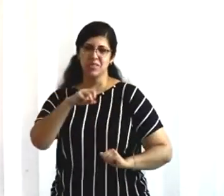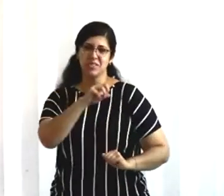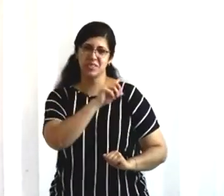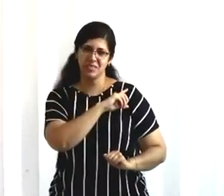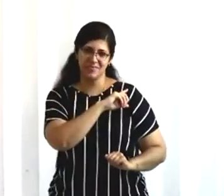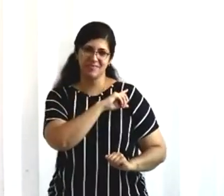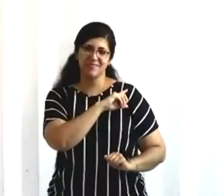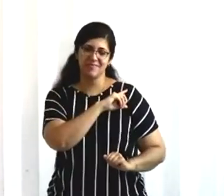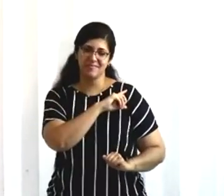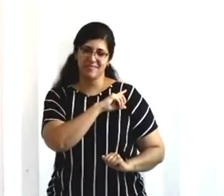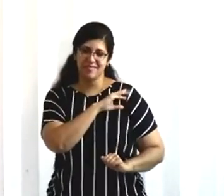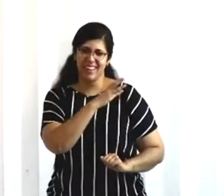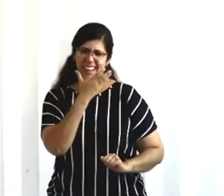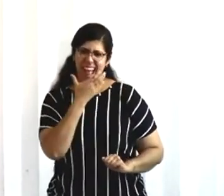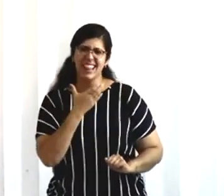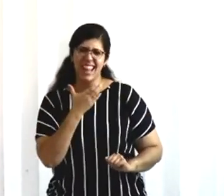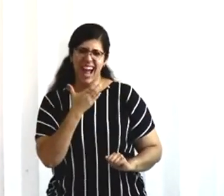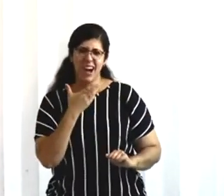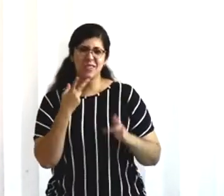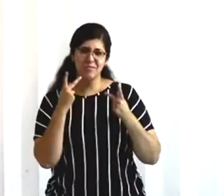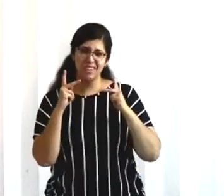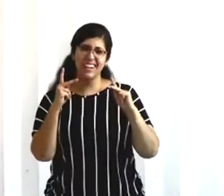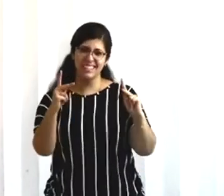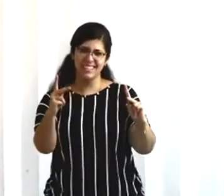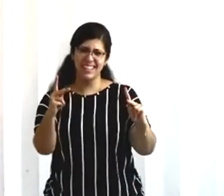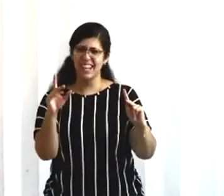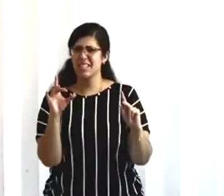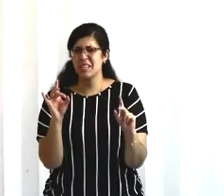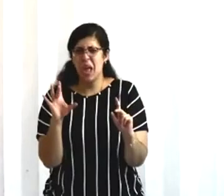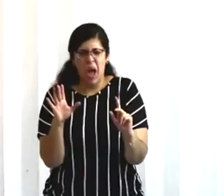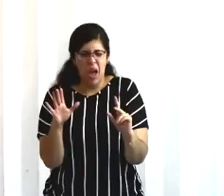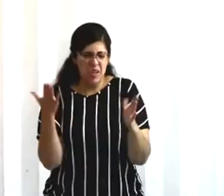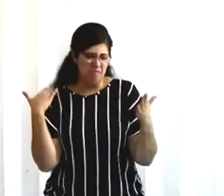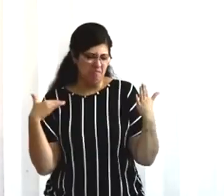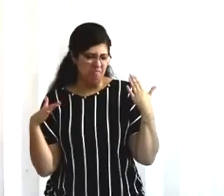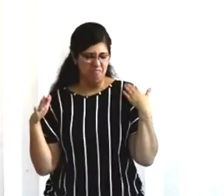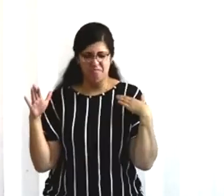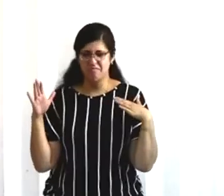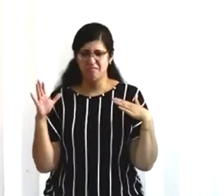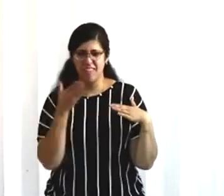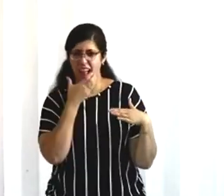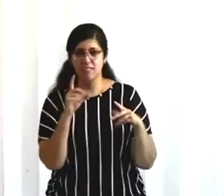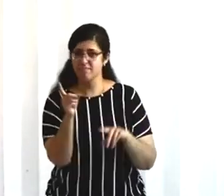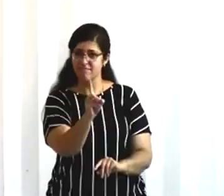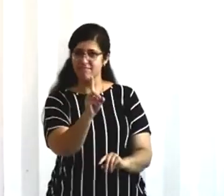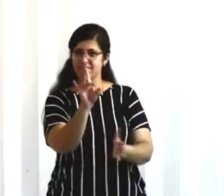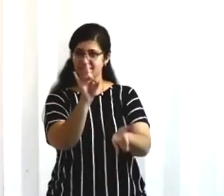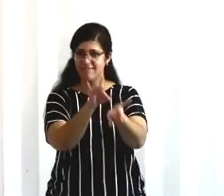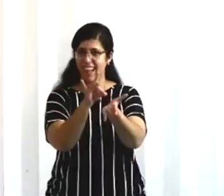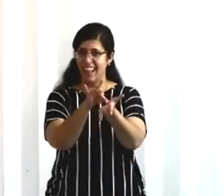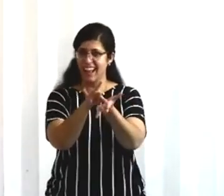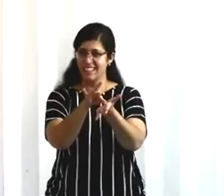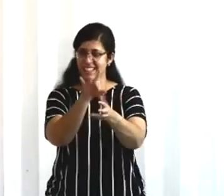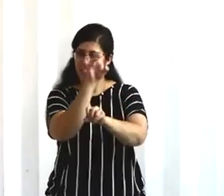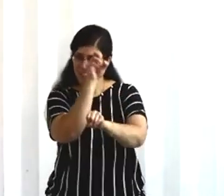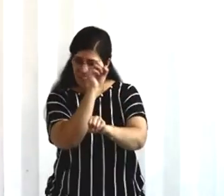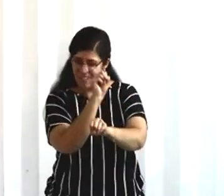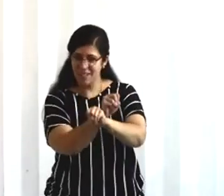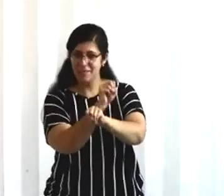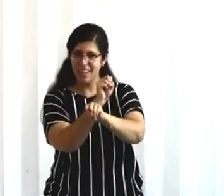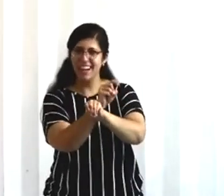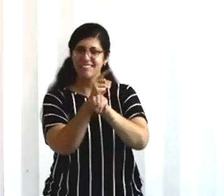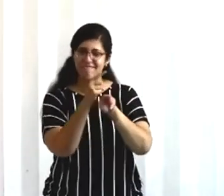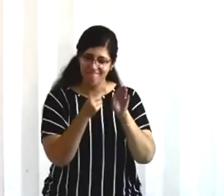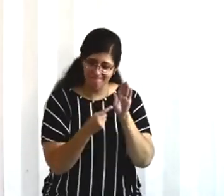A mensagem de Natal não é uma mensagem qualquer, mas é uma mensagem de fato de esperança. Mas nós